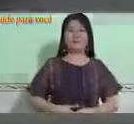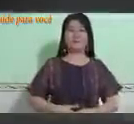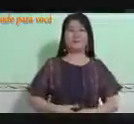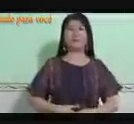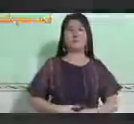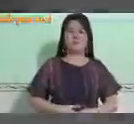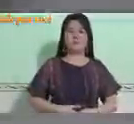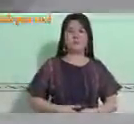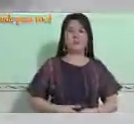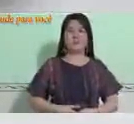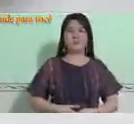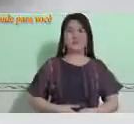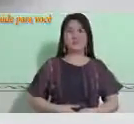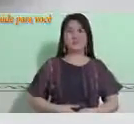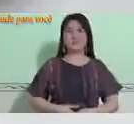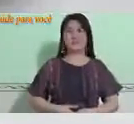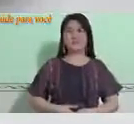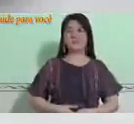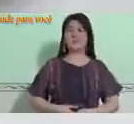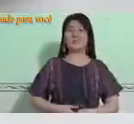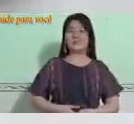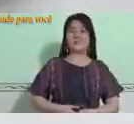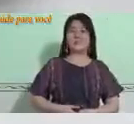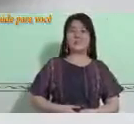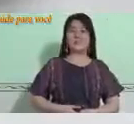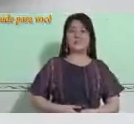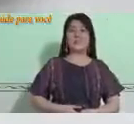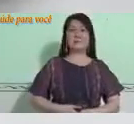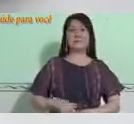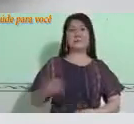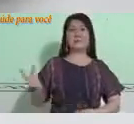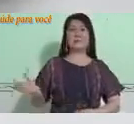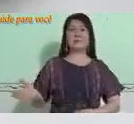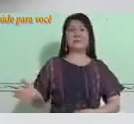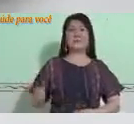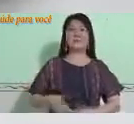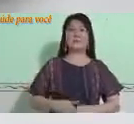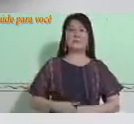Colher, vírgula, e tomar ainda morno, vírgula, de 3 a 4 vezes por dia.